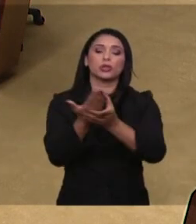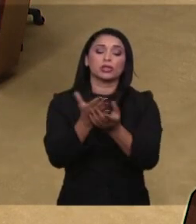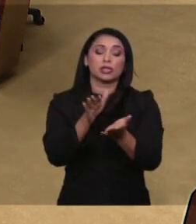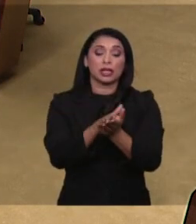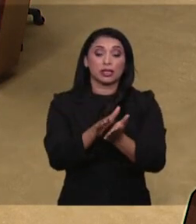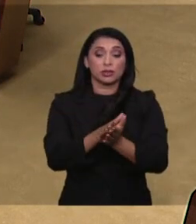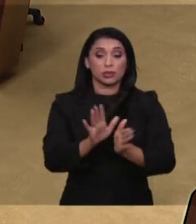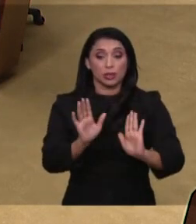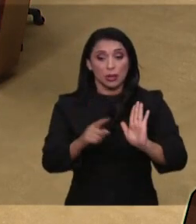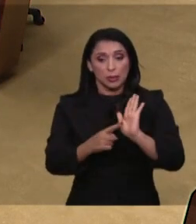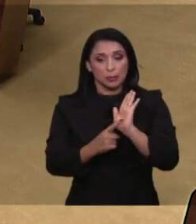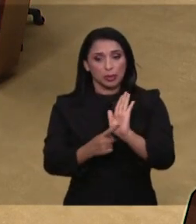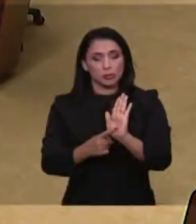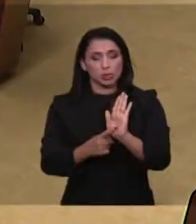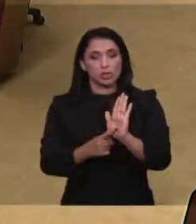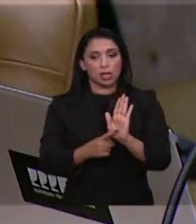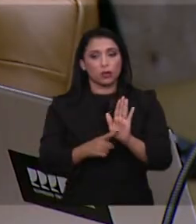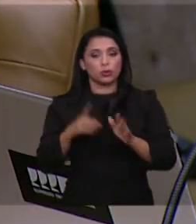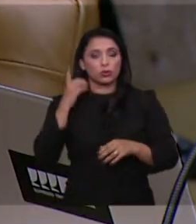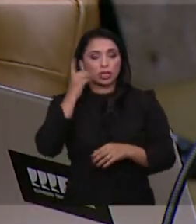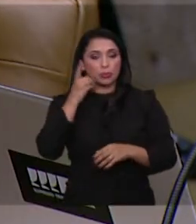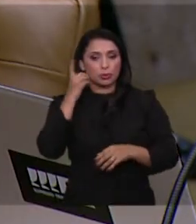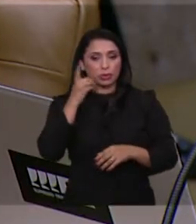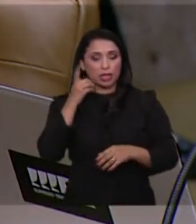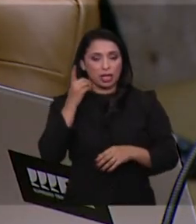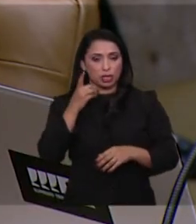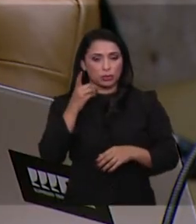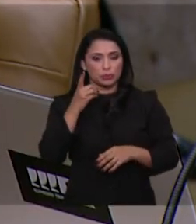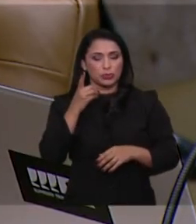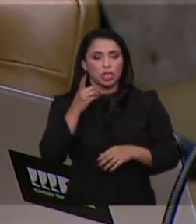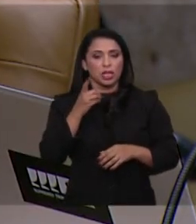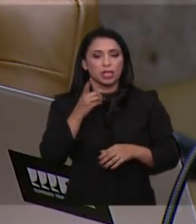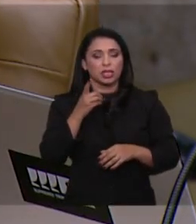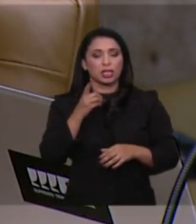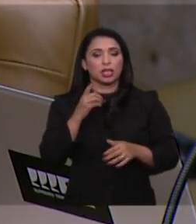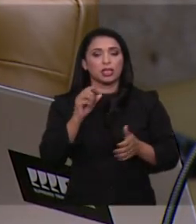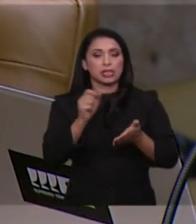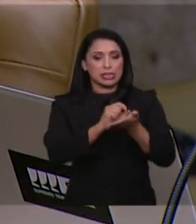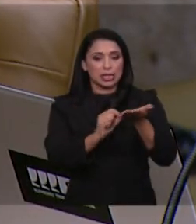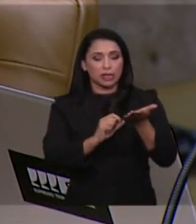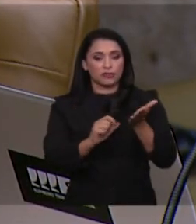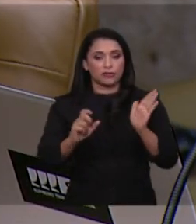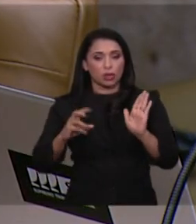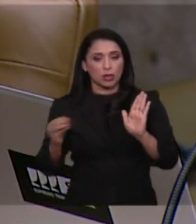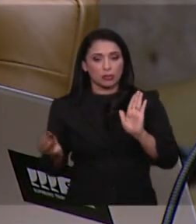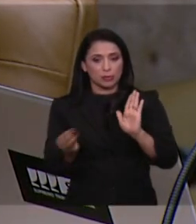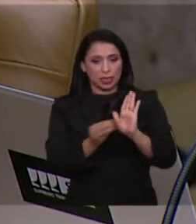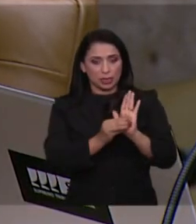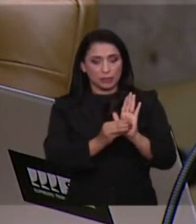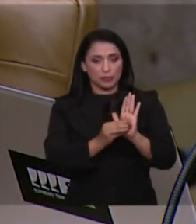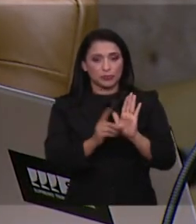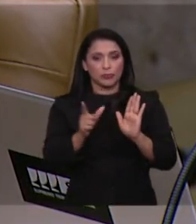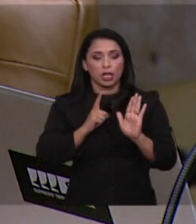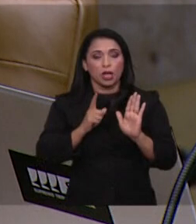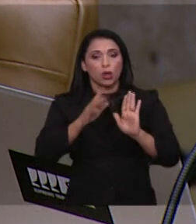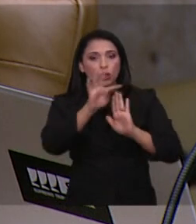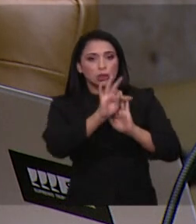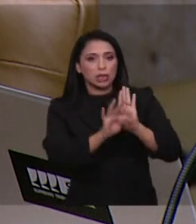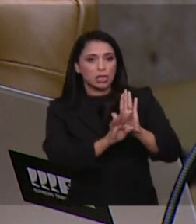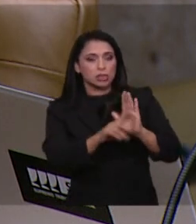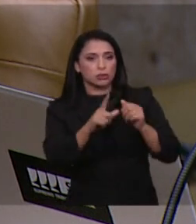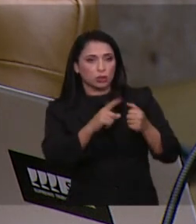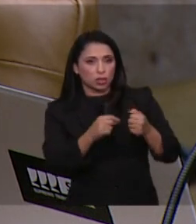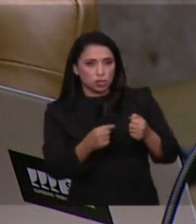justificação apresentada pelo então deputado Biscay, autor do que veio a ser a emenda, e é expresso. Justificação da nova redação ao artigo